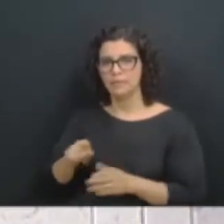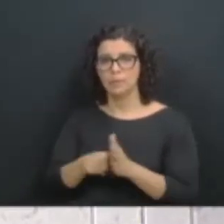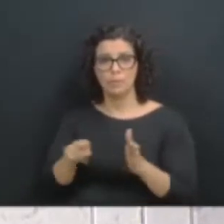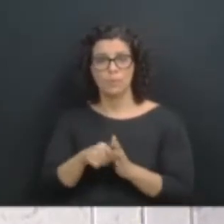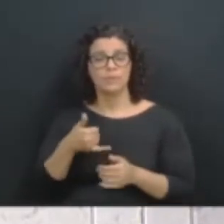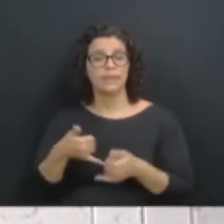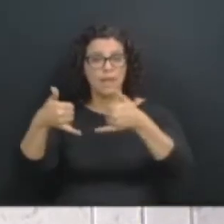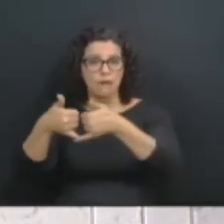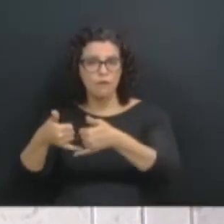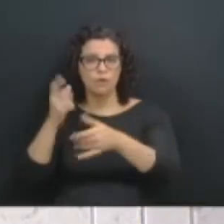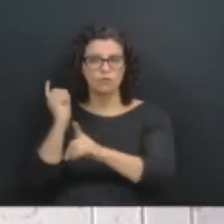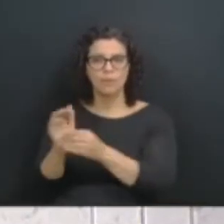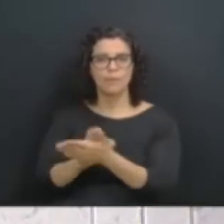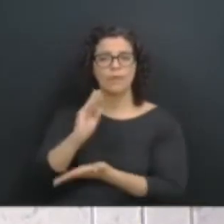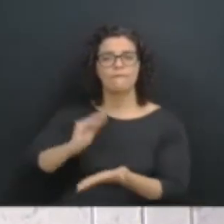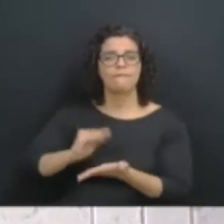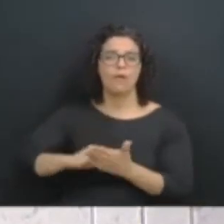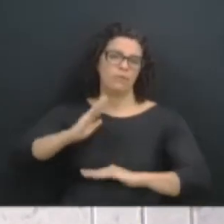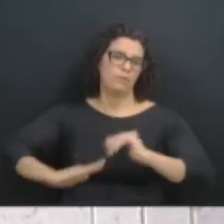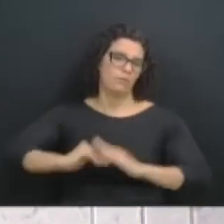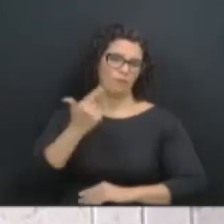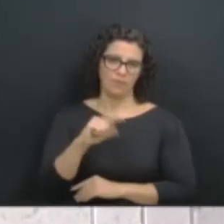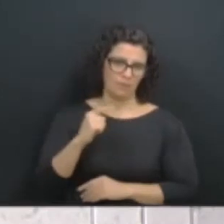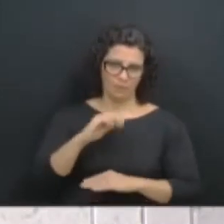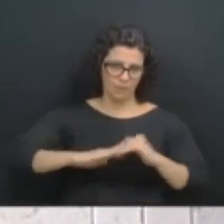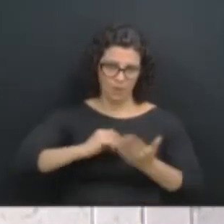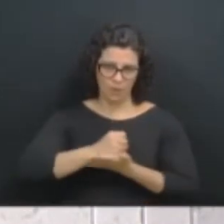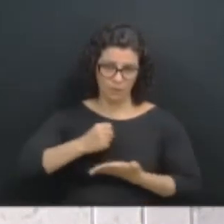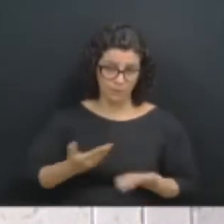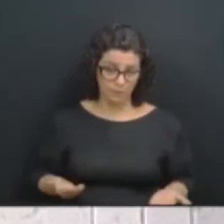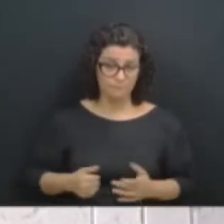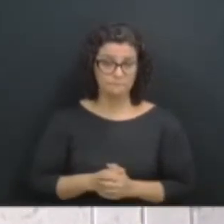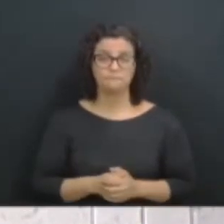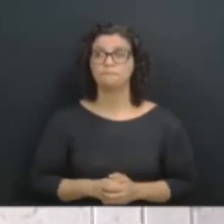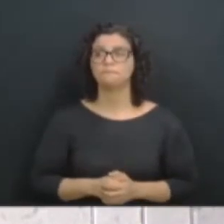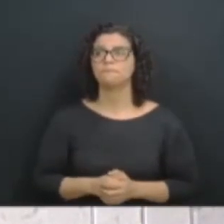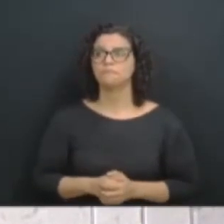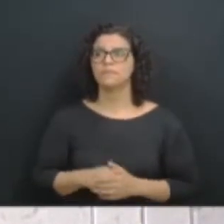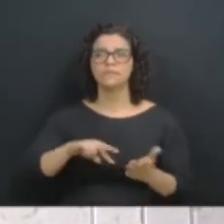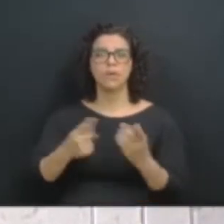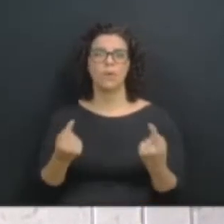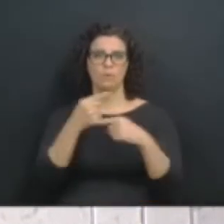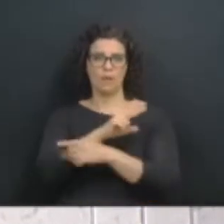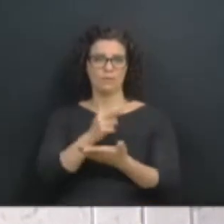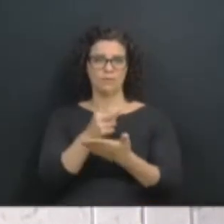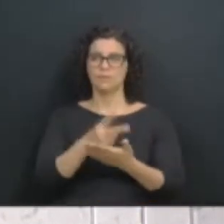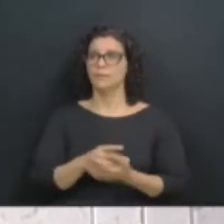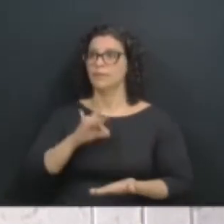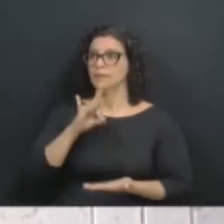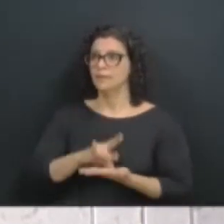sigilo telefônica, por falta de quem faça o serviço. Ou seja, está o inverso.